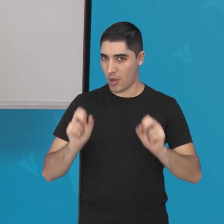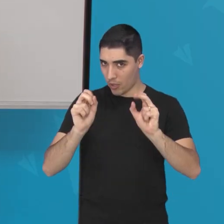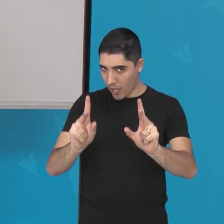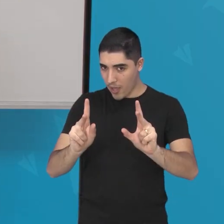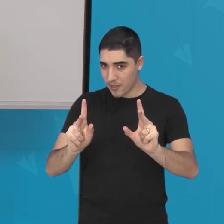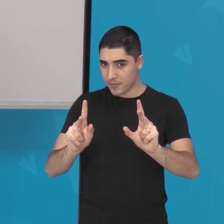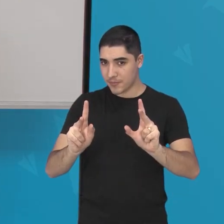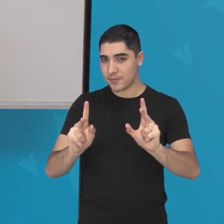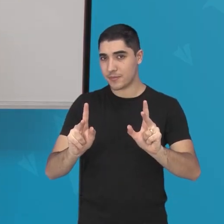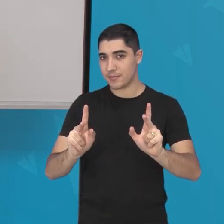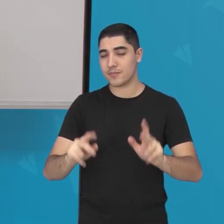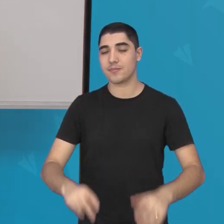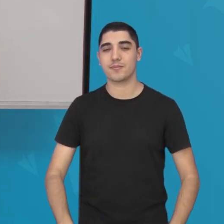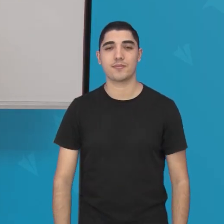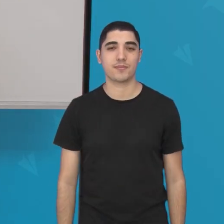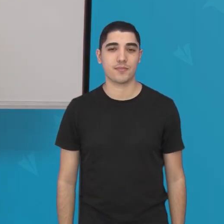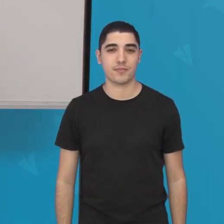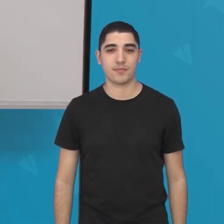Tudo bem?